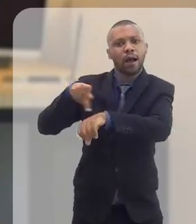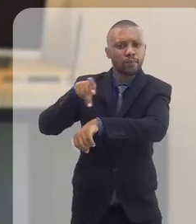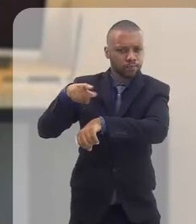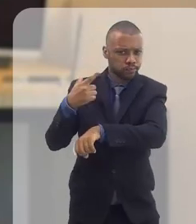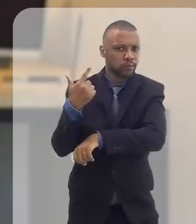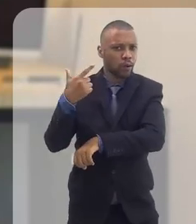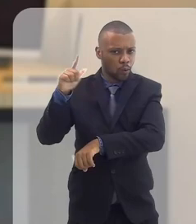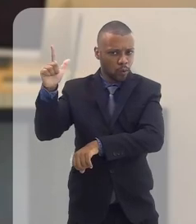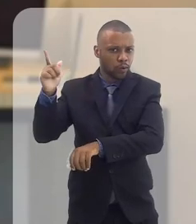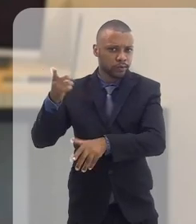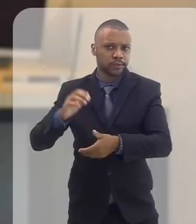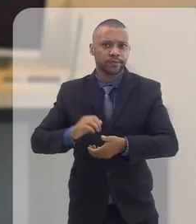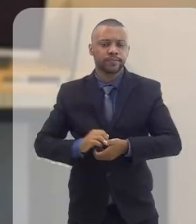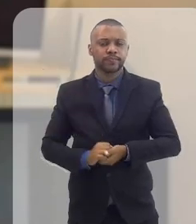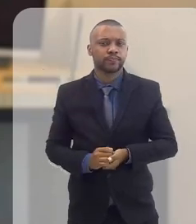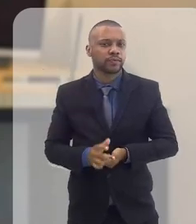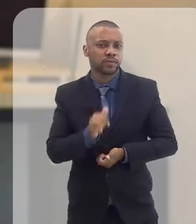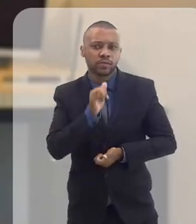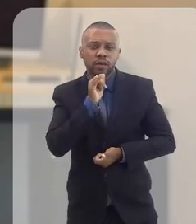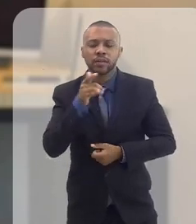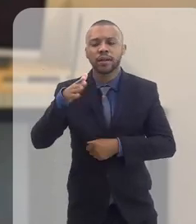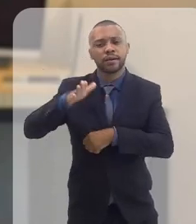falou, o jovem vai